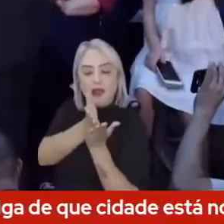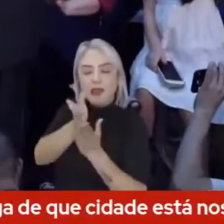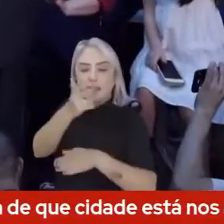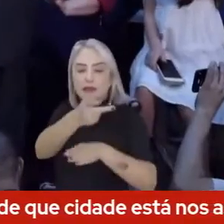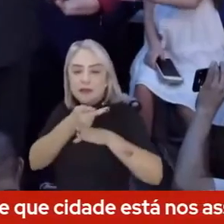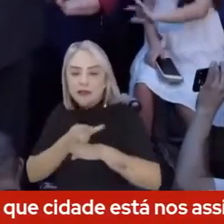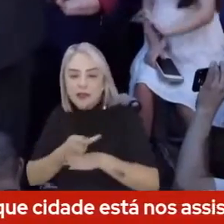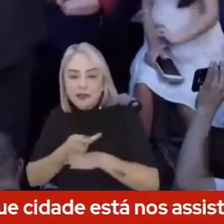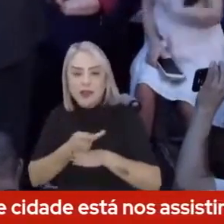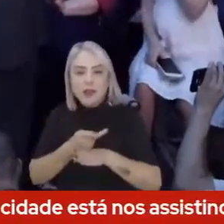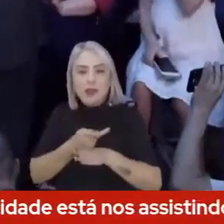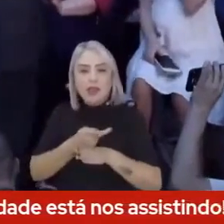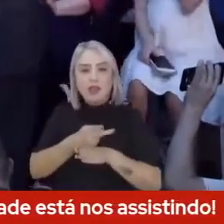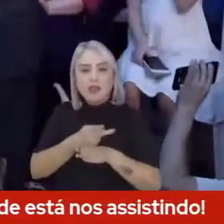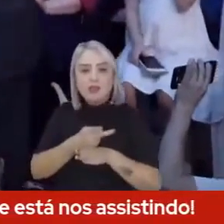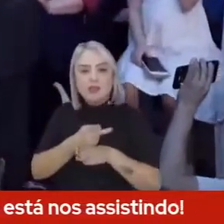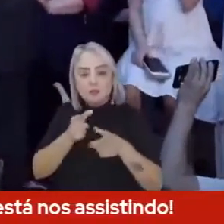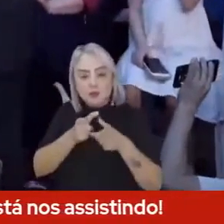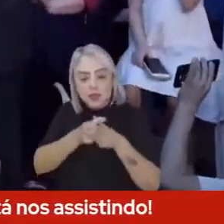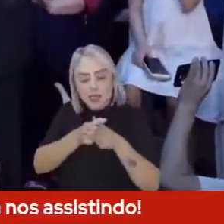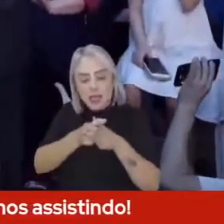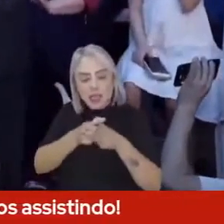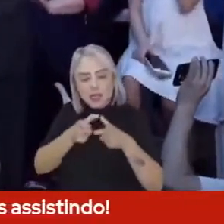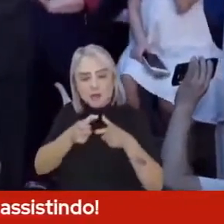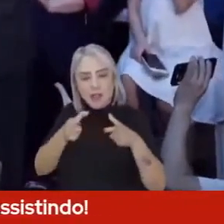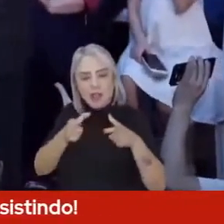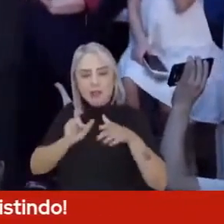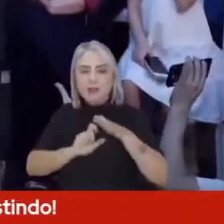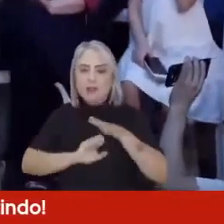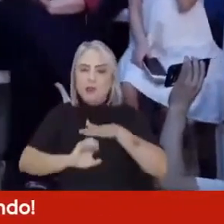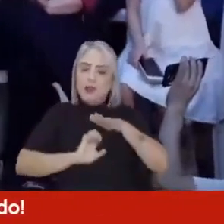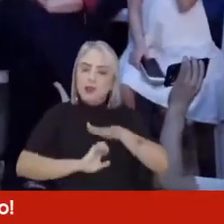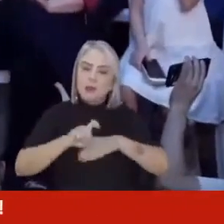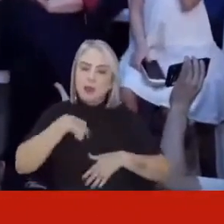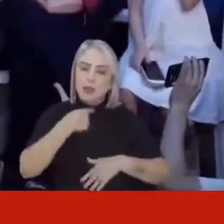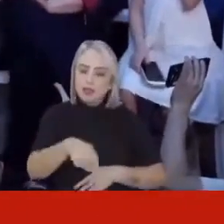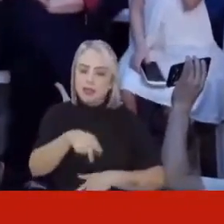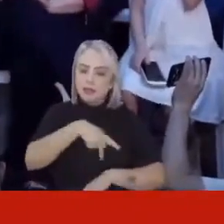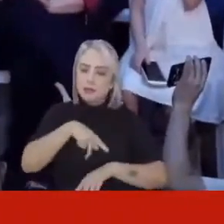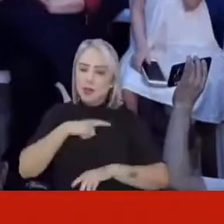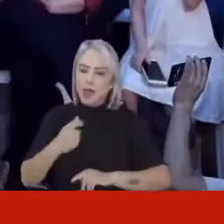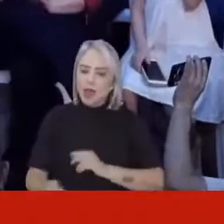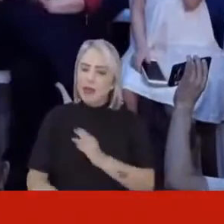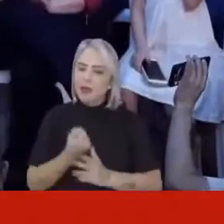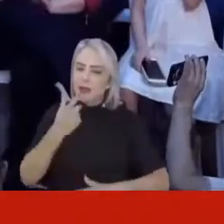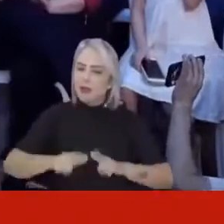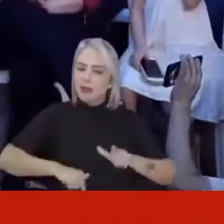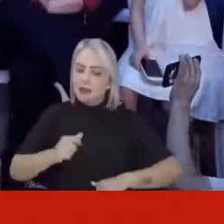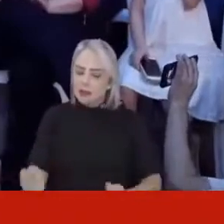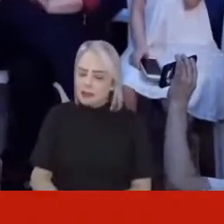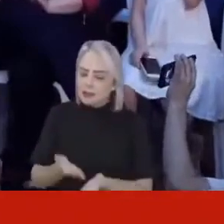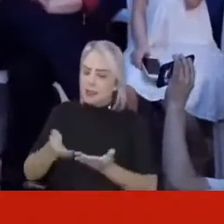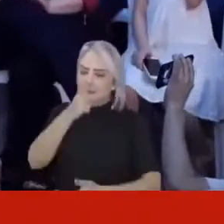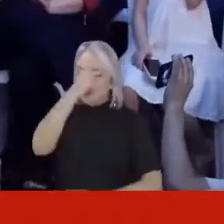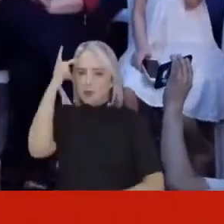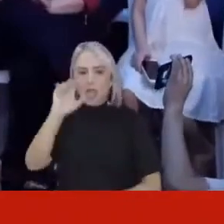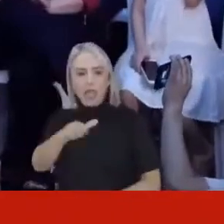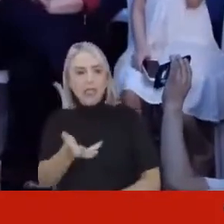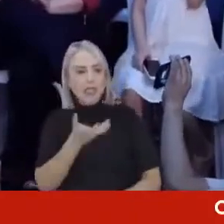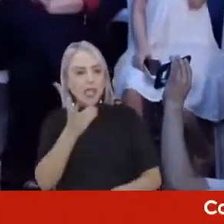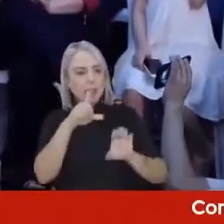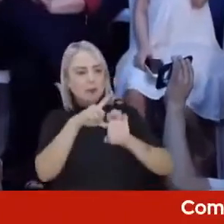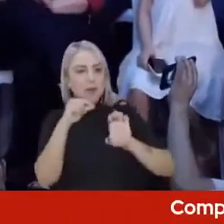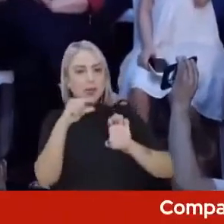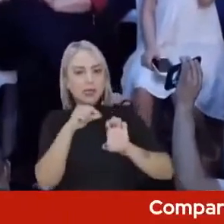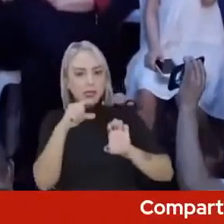médio empresário nesse país, para gerar os empregos, para incentivar a pessoa que quer ser empreendedora.